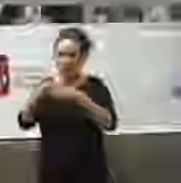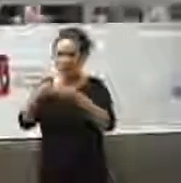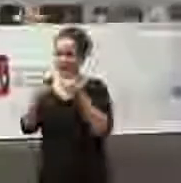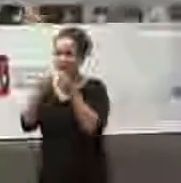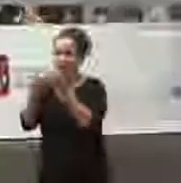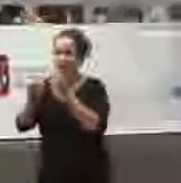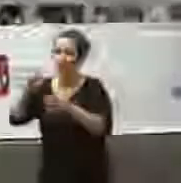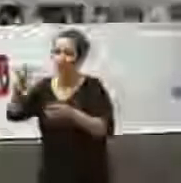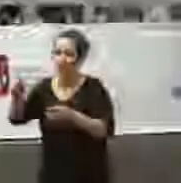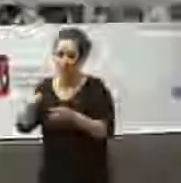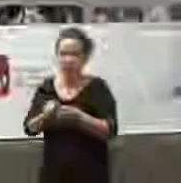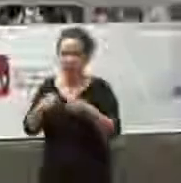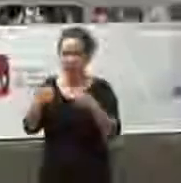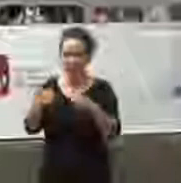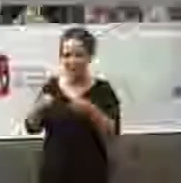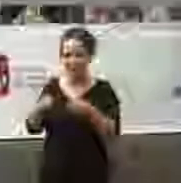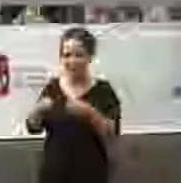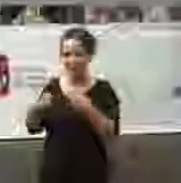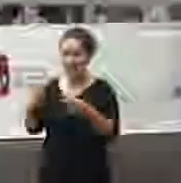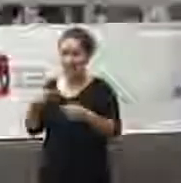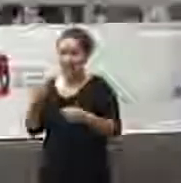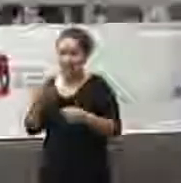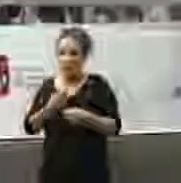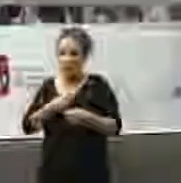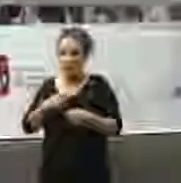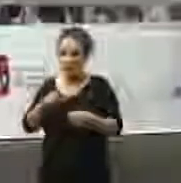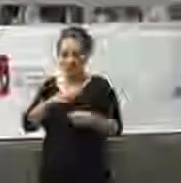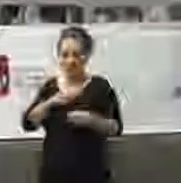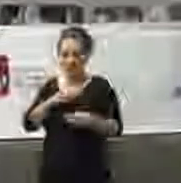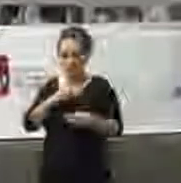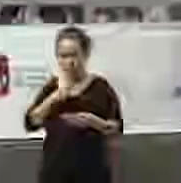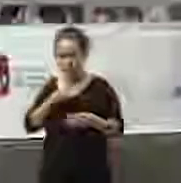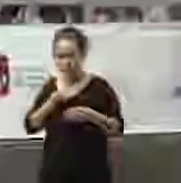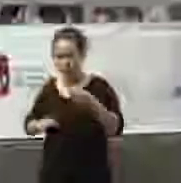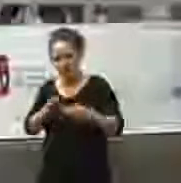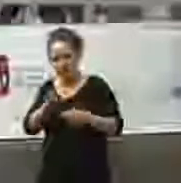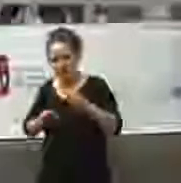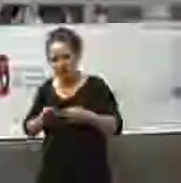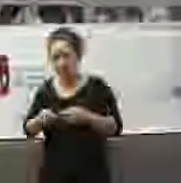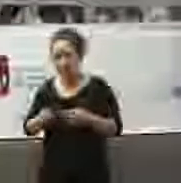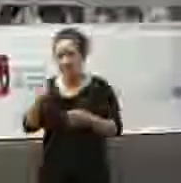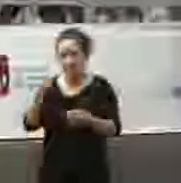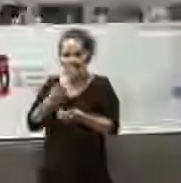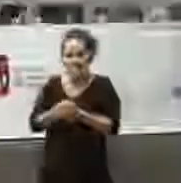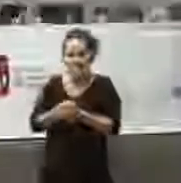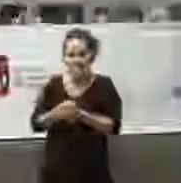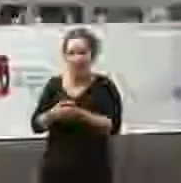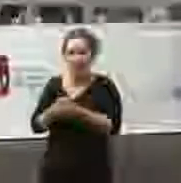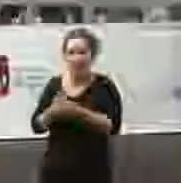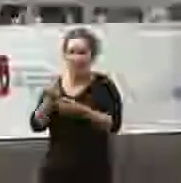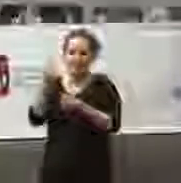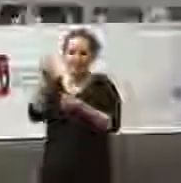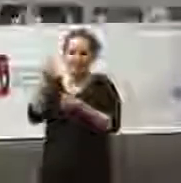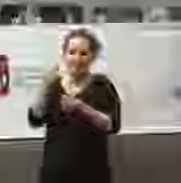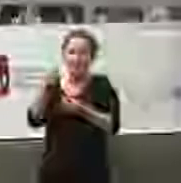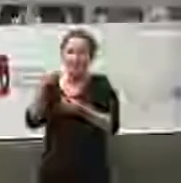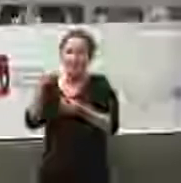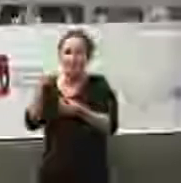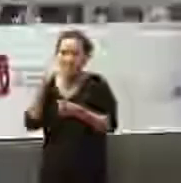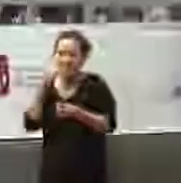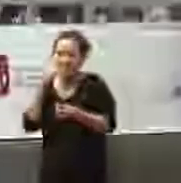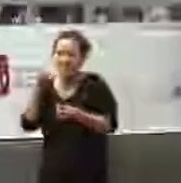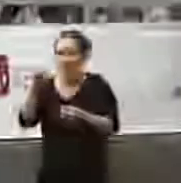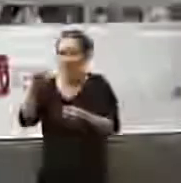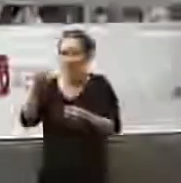plasmáticos mas em vez disso nós tínhamos judicialização pra gastar um milhão de reais por ano nós já tínhamos nove pacientes e eu garanto